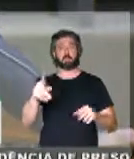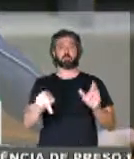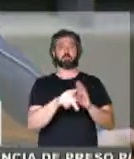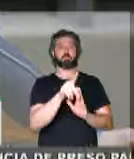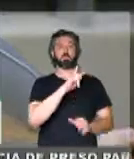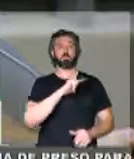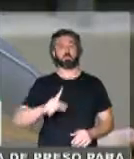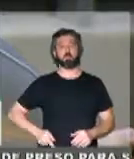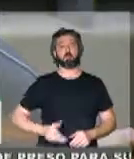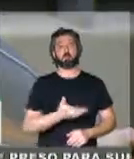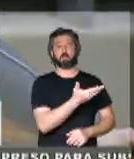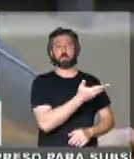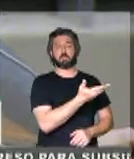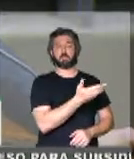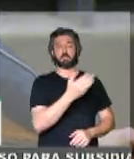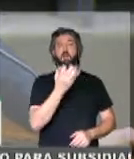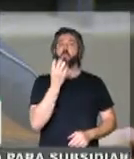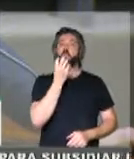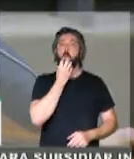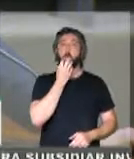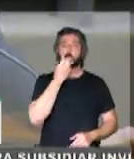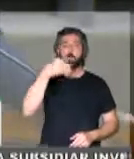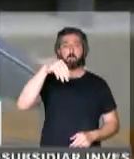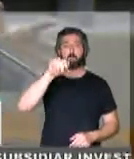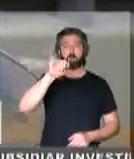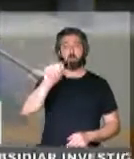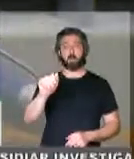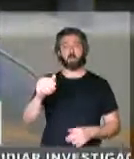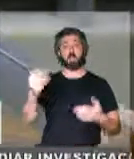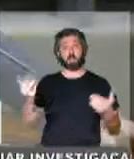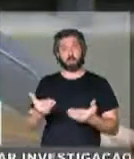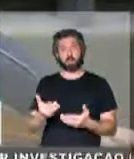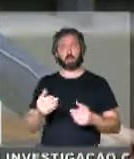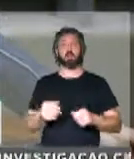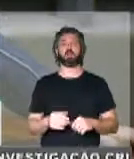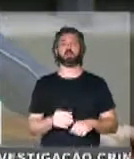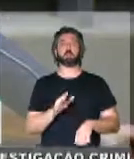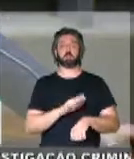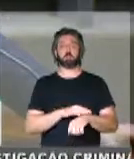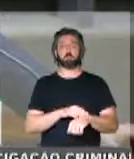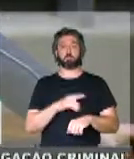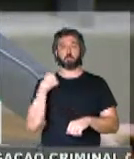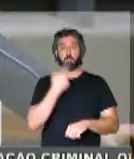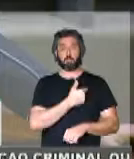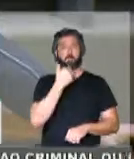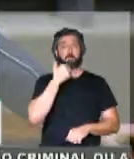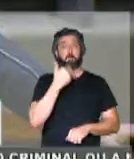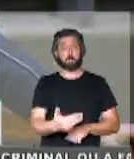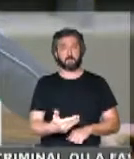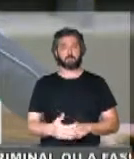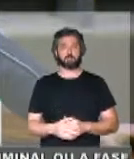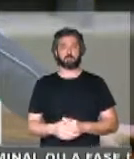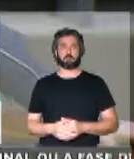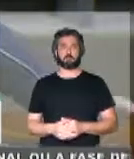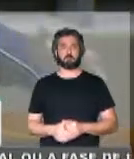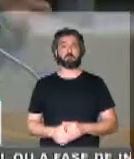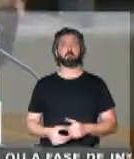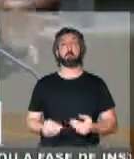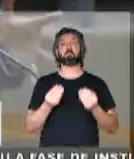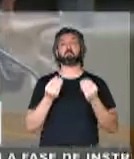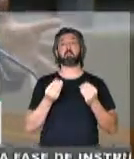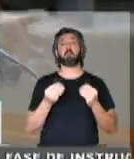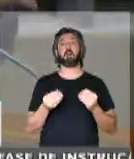do presidente dessa casa, Rodrigo Maia, e fica aqui nesse espaço democrático o nosso apelo para